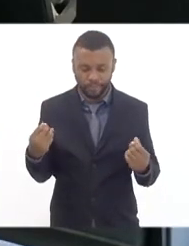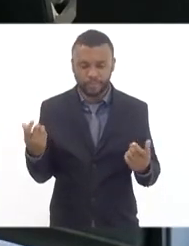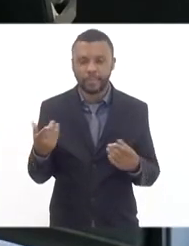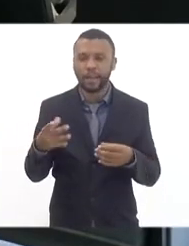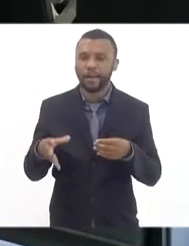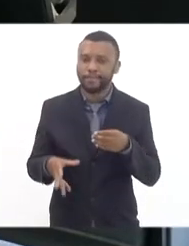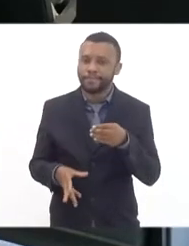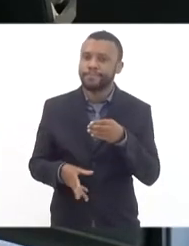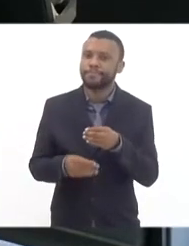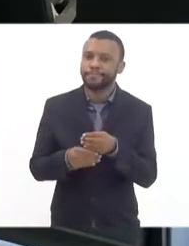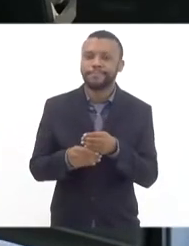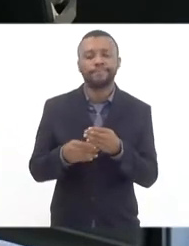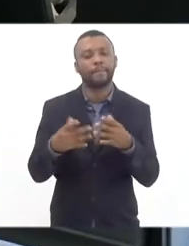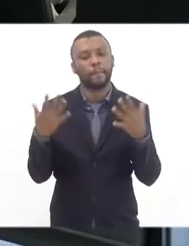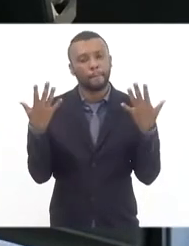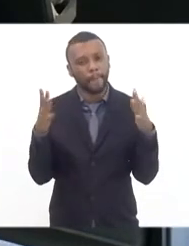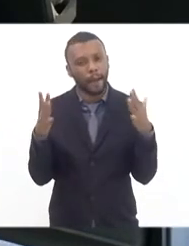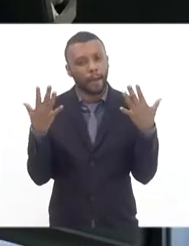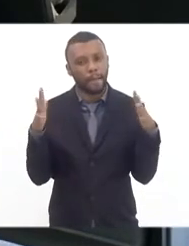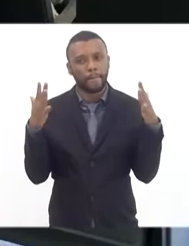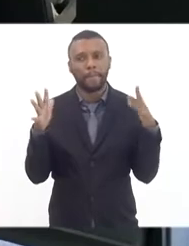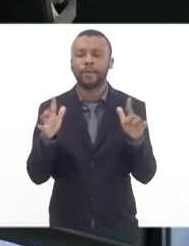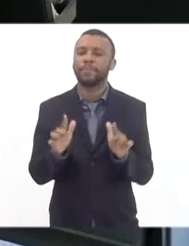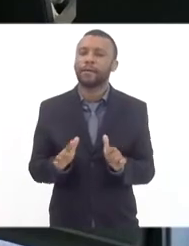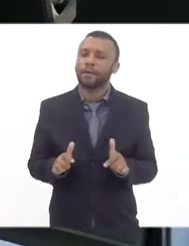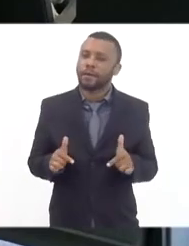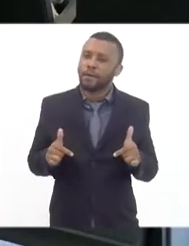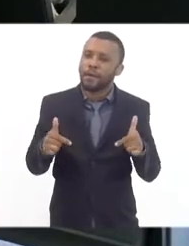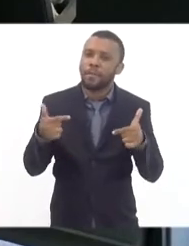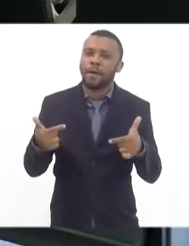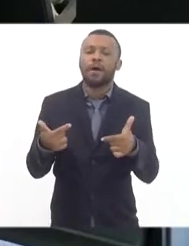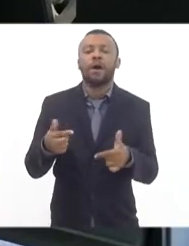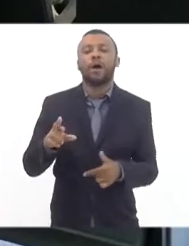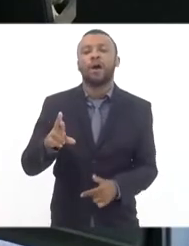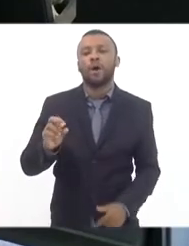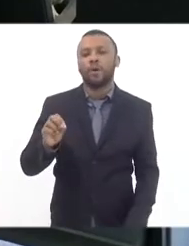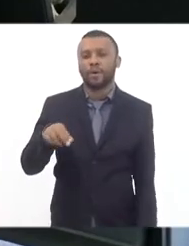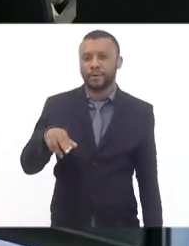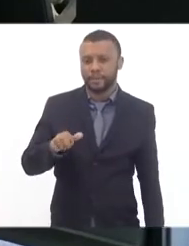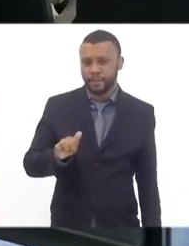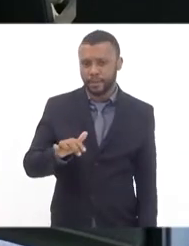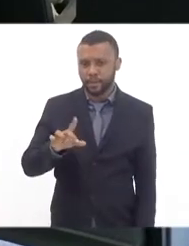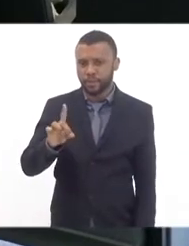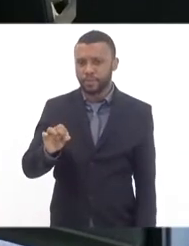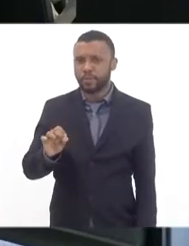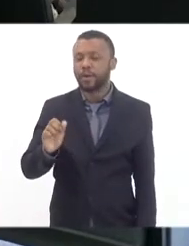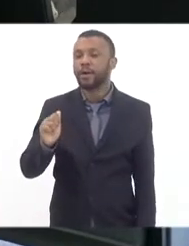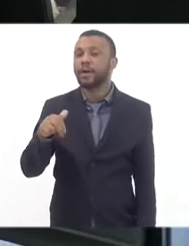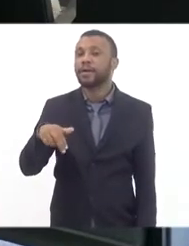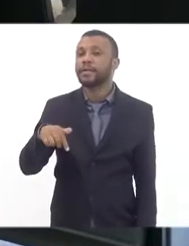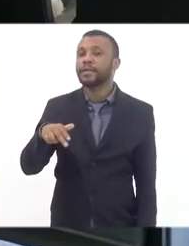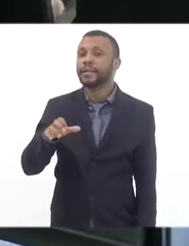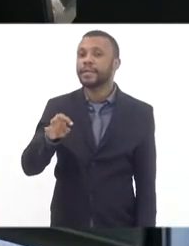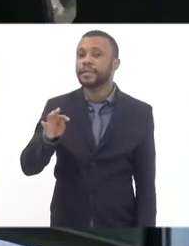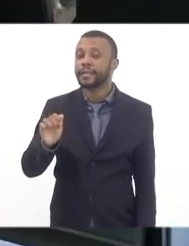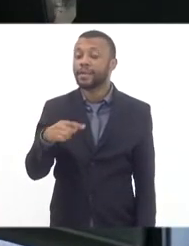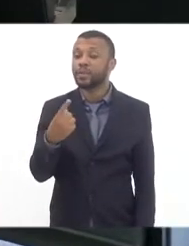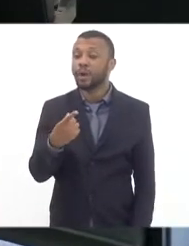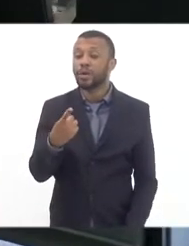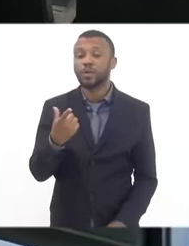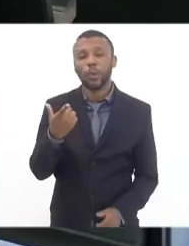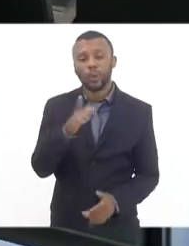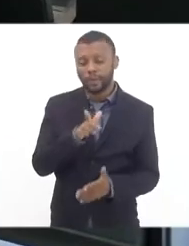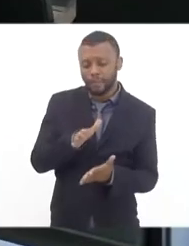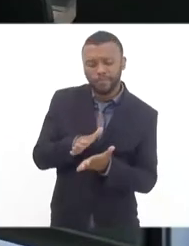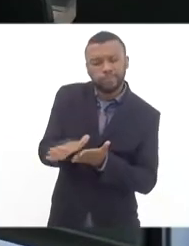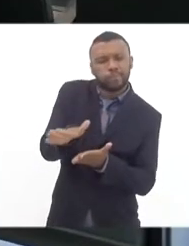reiterar os parabéns pela iniciativa do deputado Ronaldo Anchieta. A nossa revista, a gente conseguiu imprimir 2.000